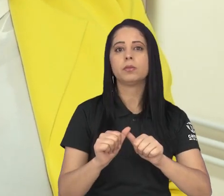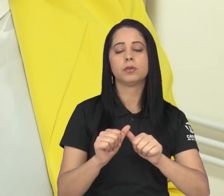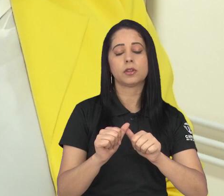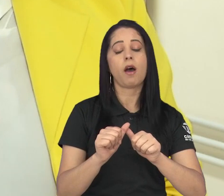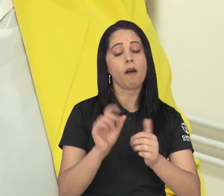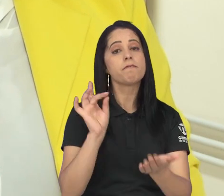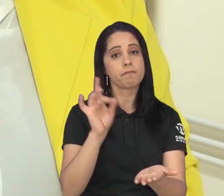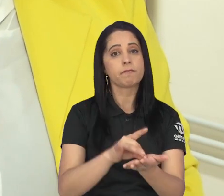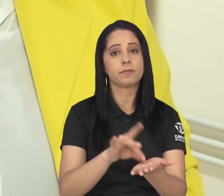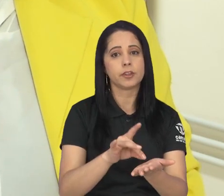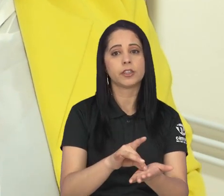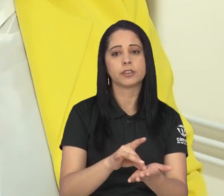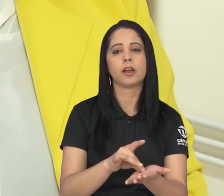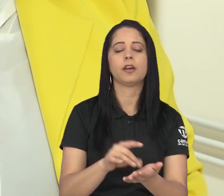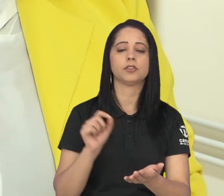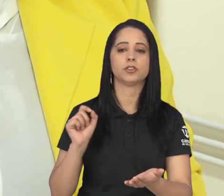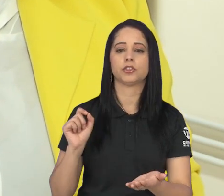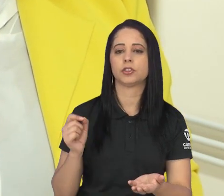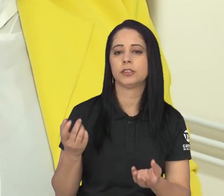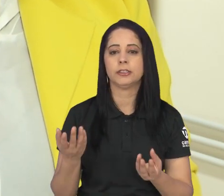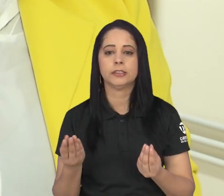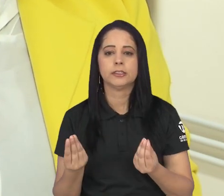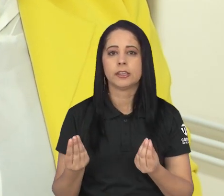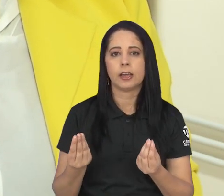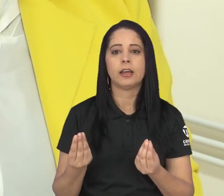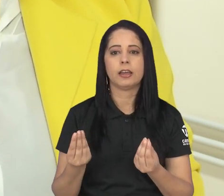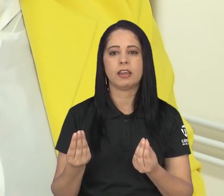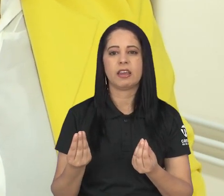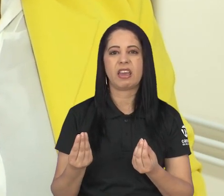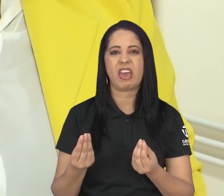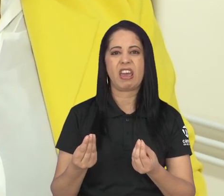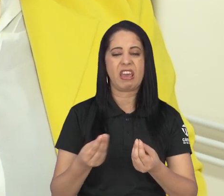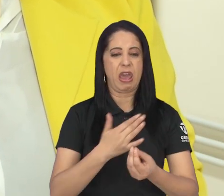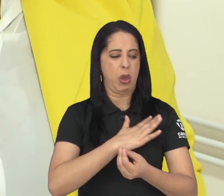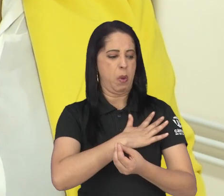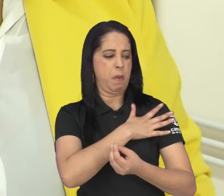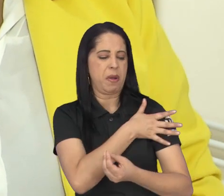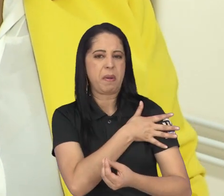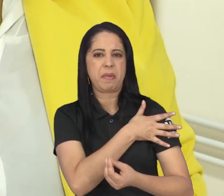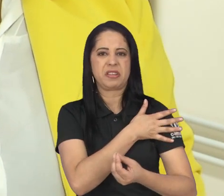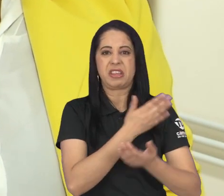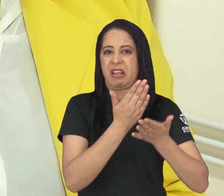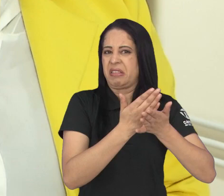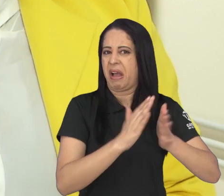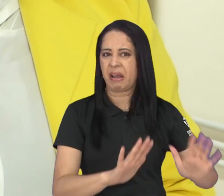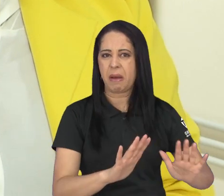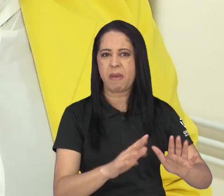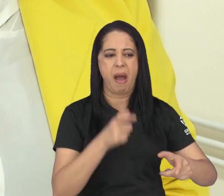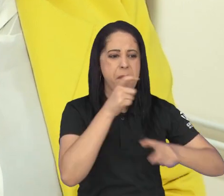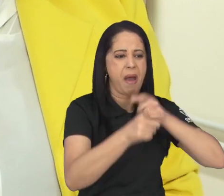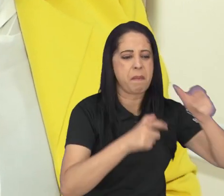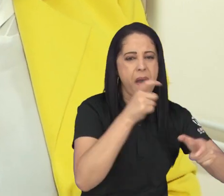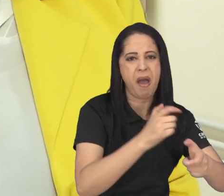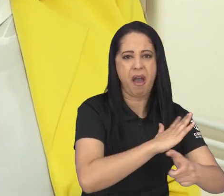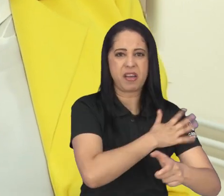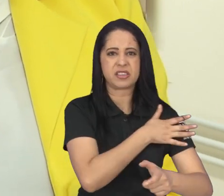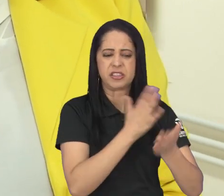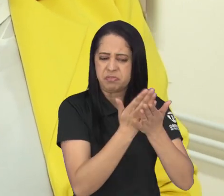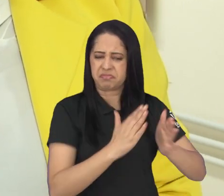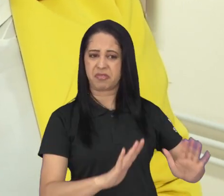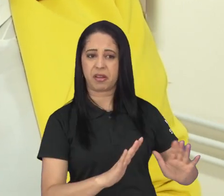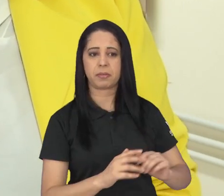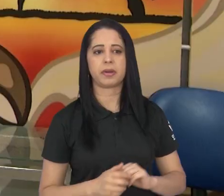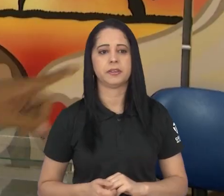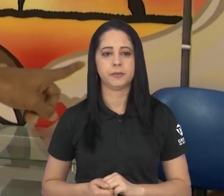condizente com a realidade que é de excluir da sua vida e do seu comportamento manifestações